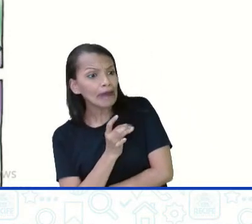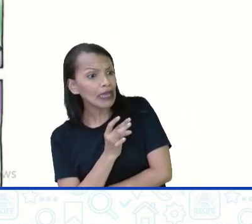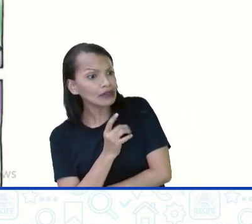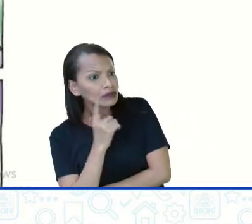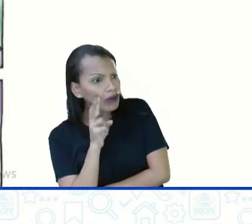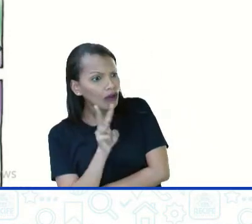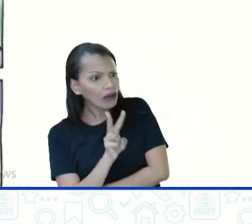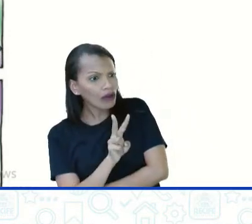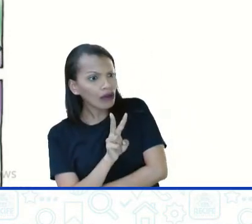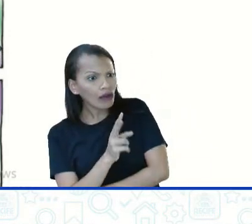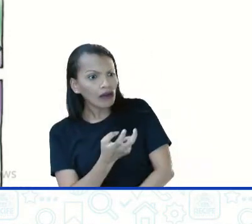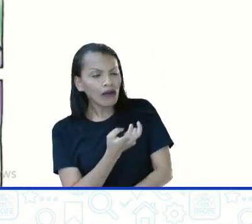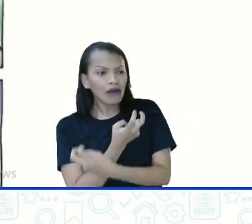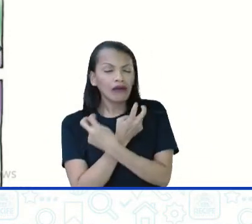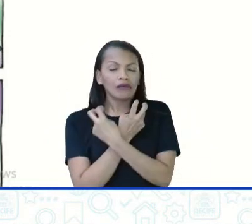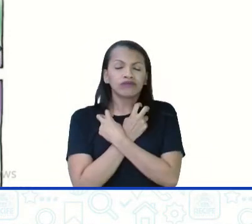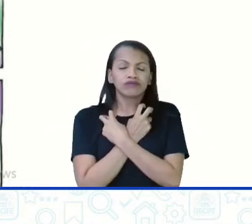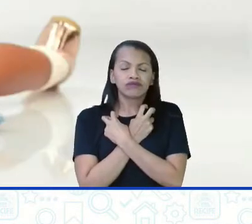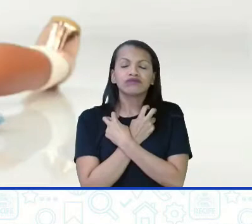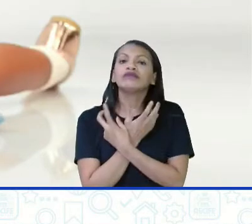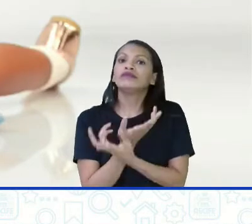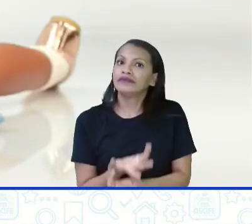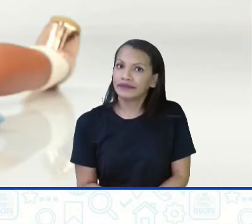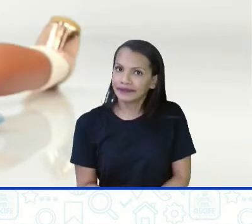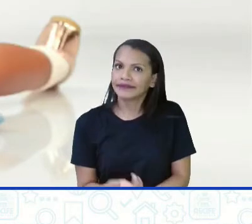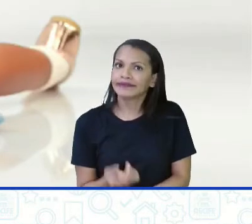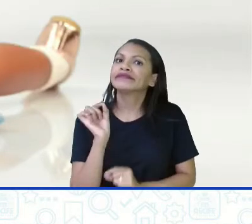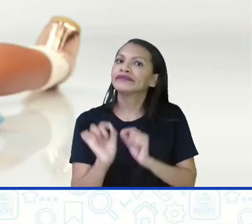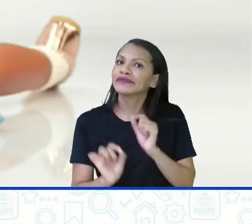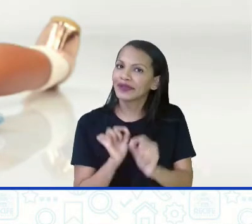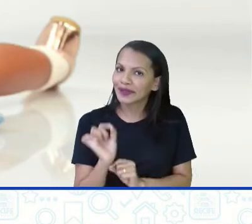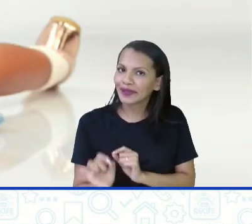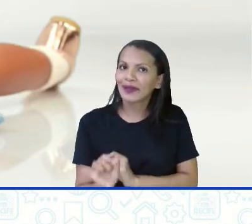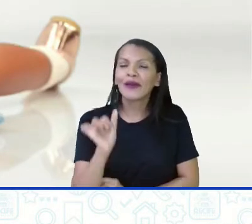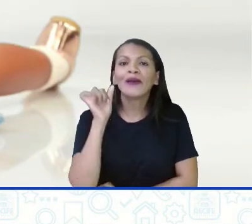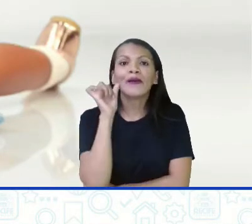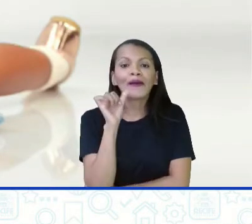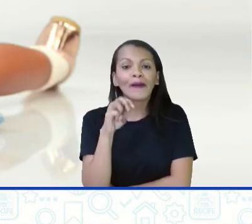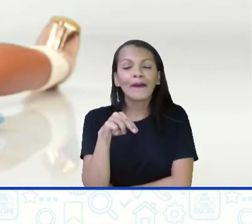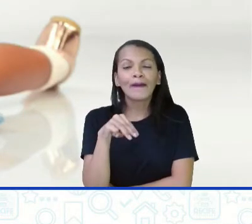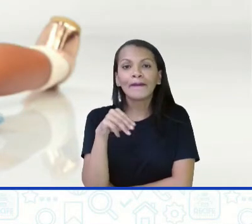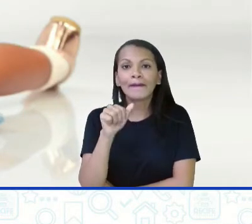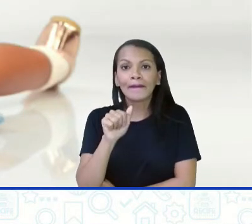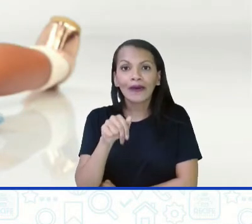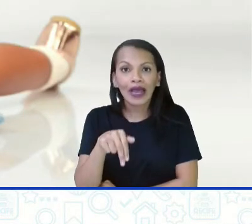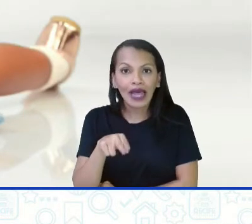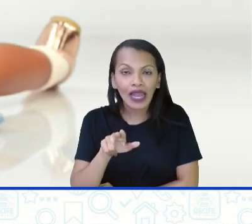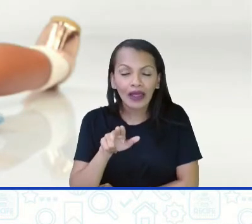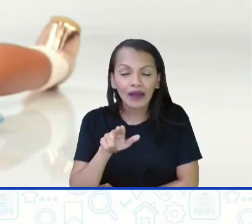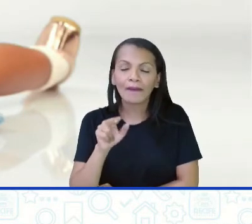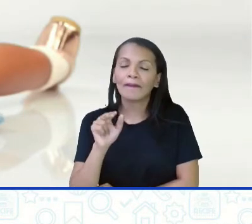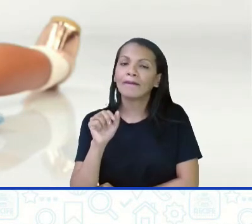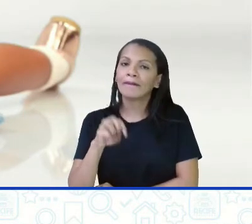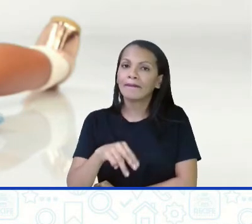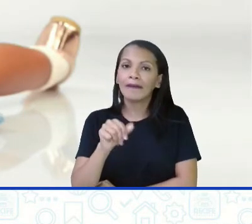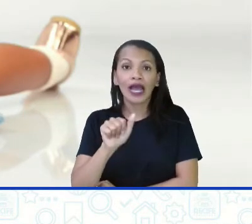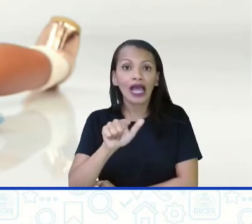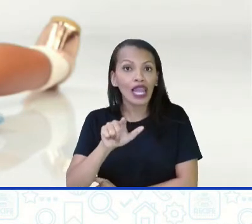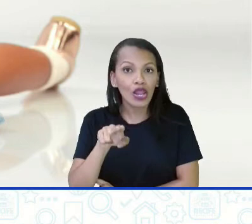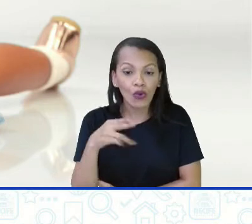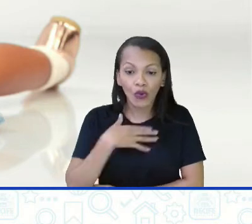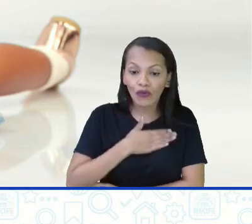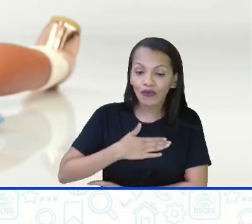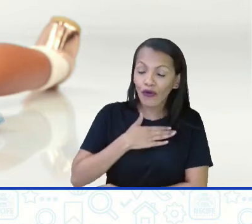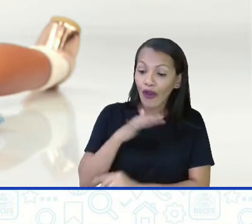versão mumificada. E eis que Malu ficou muito feliz de não só ter visto